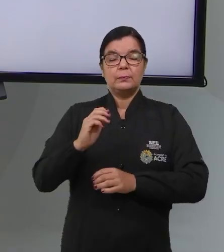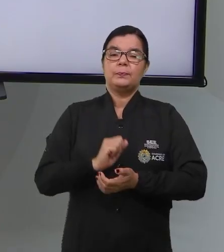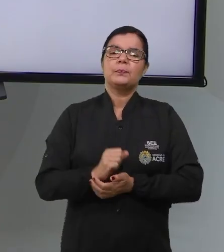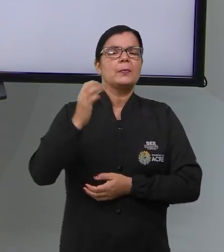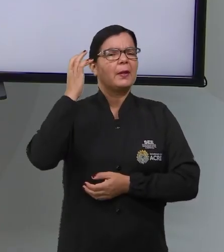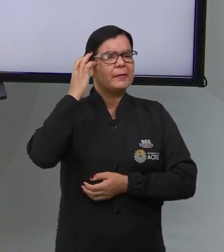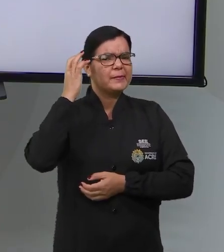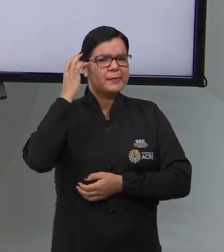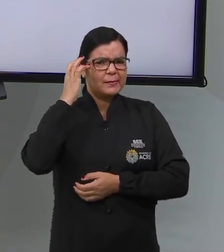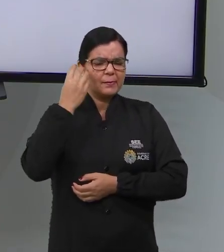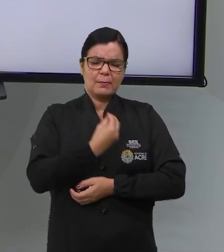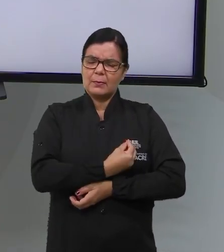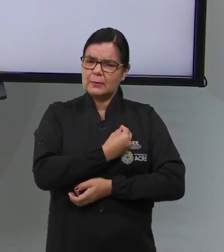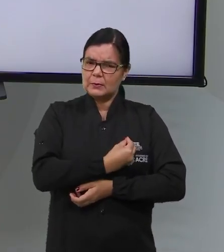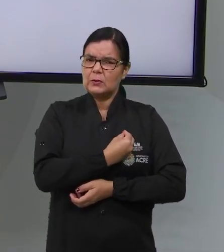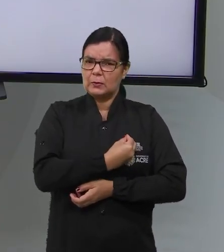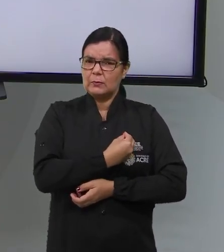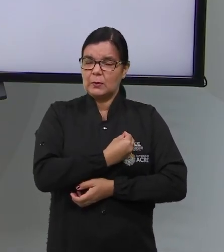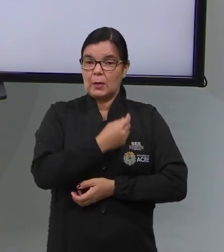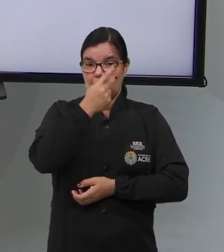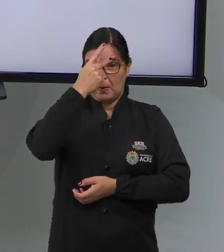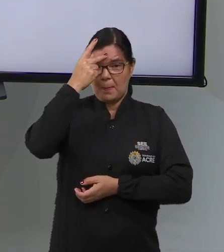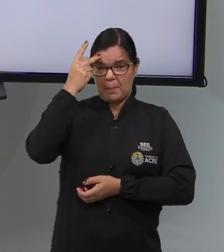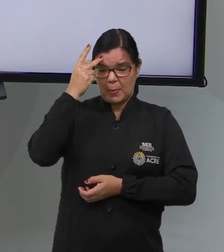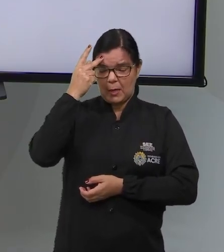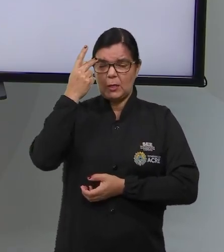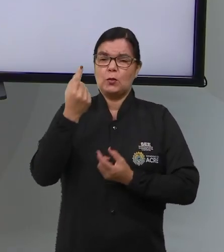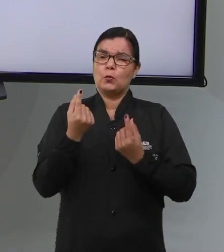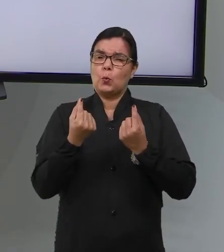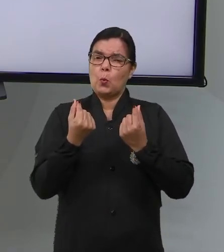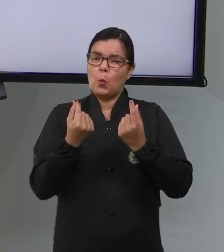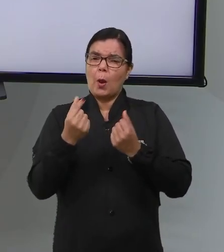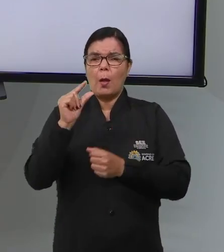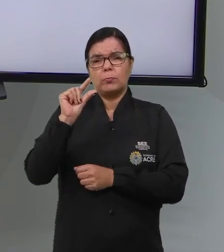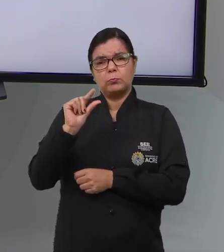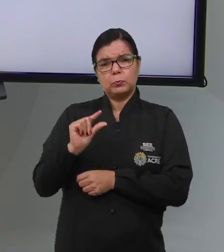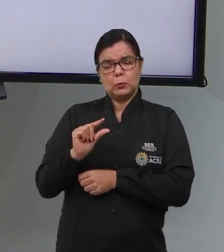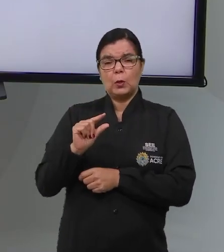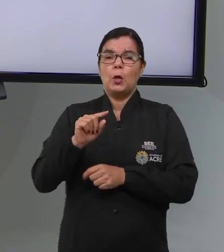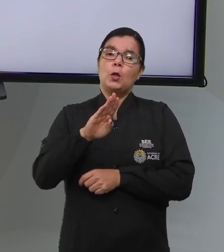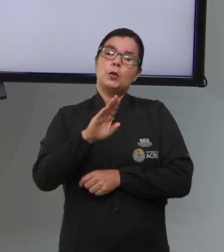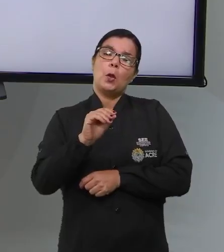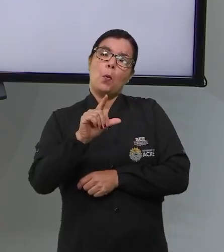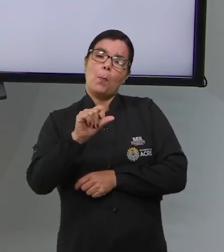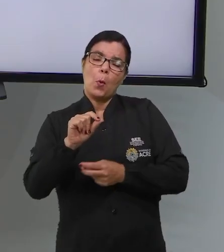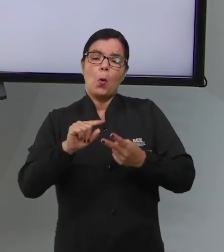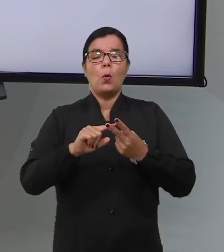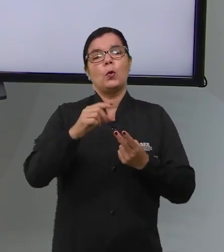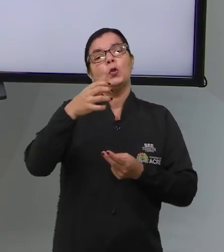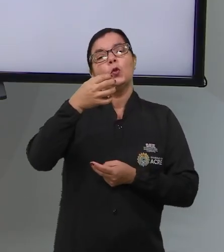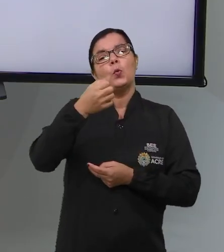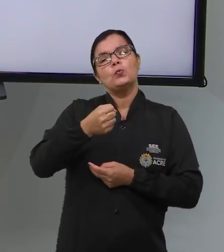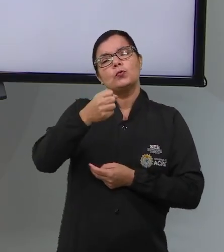que aquela condição de vida em que a pessoa é de baixa renda, mas tem o bolinho, tem o suquinho de laranja e